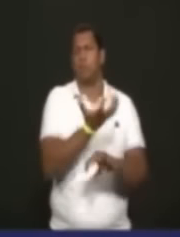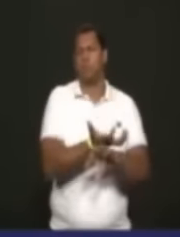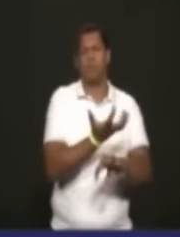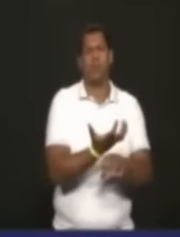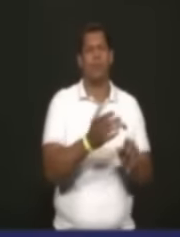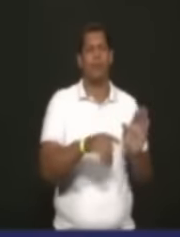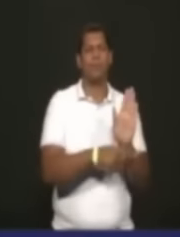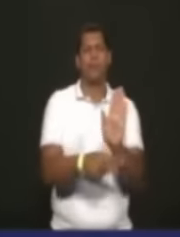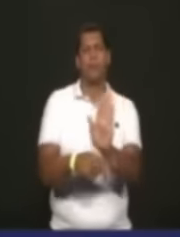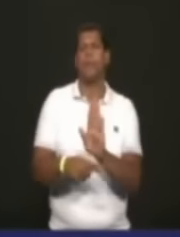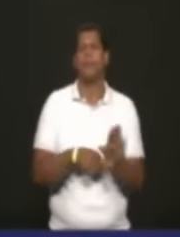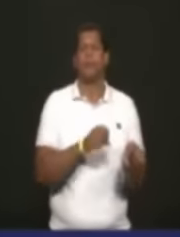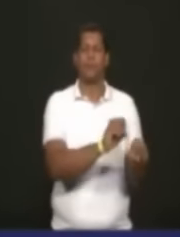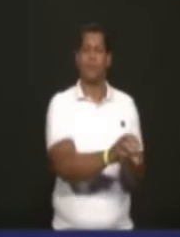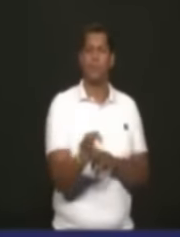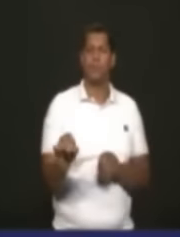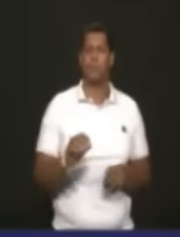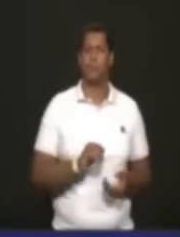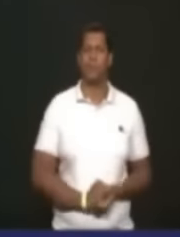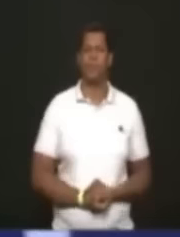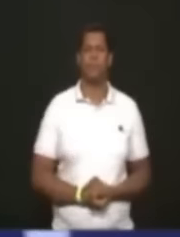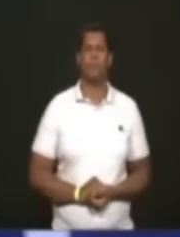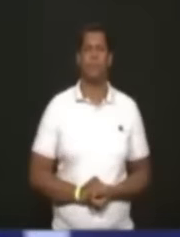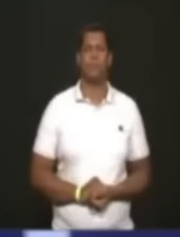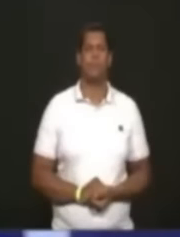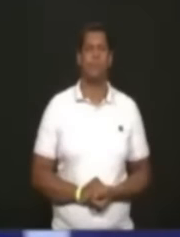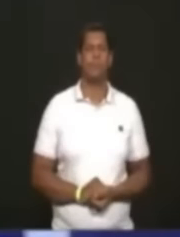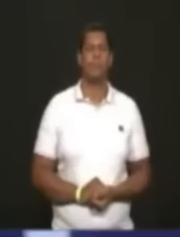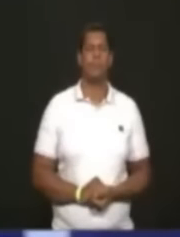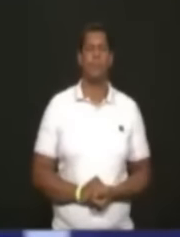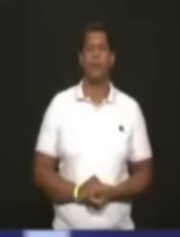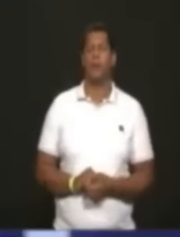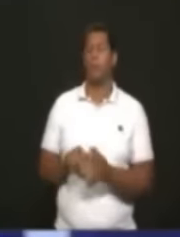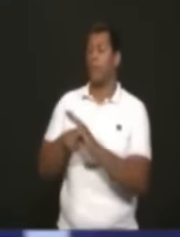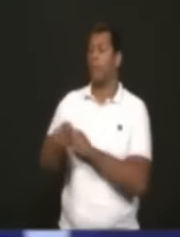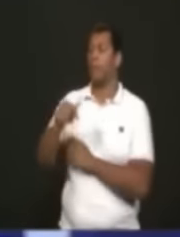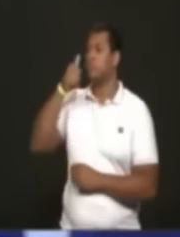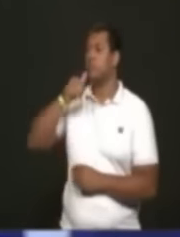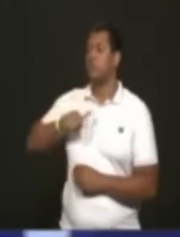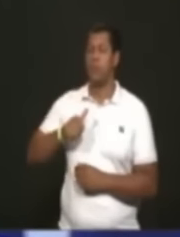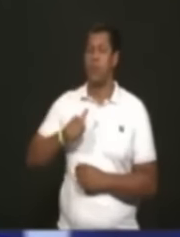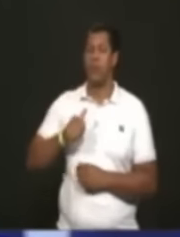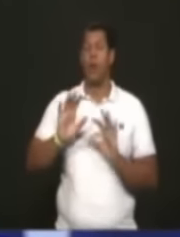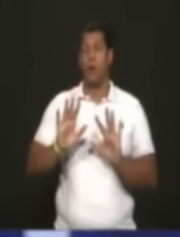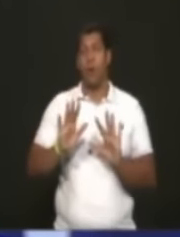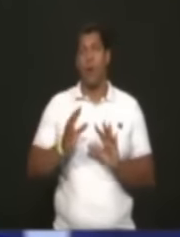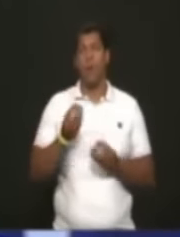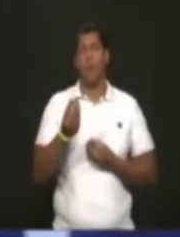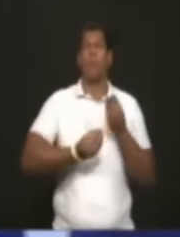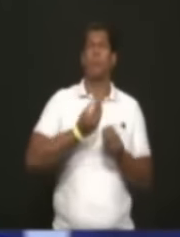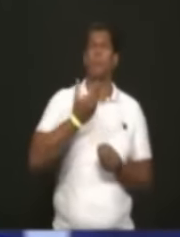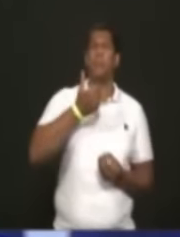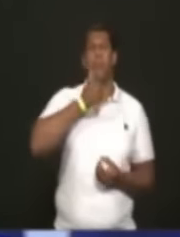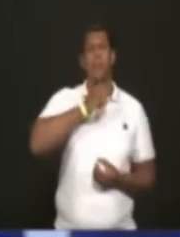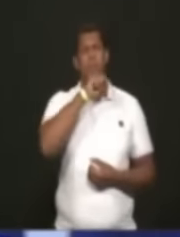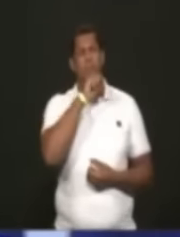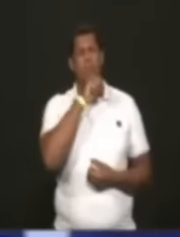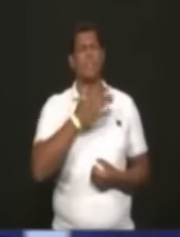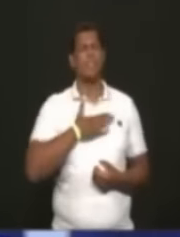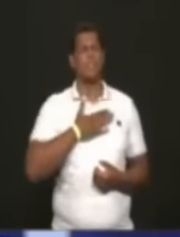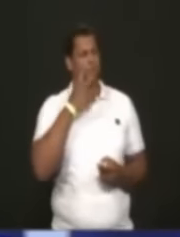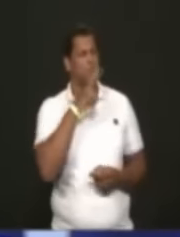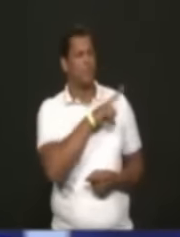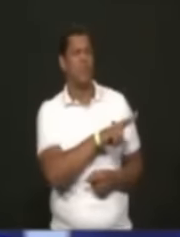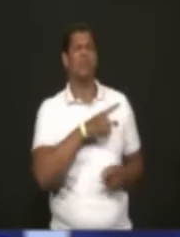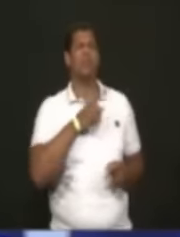para auxiliar na educação. Candidato. Rosiane, como mãe, eu vejo o perigo que a gente tem dos